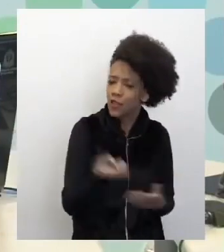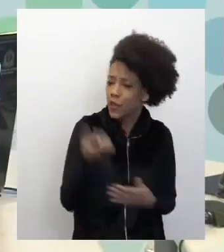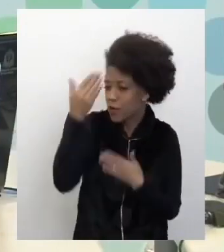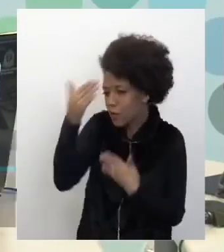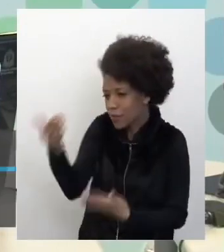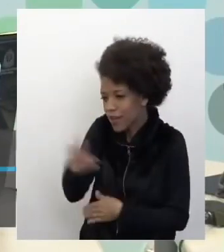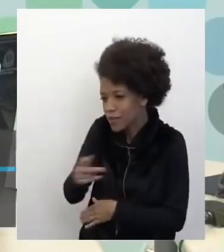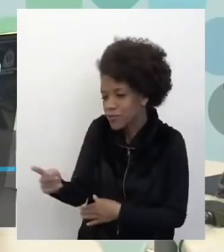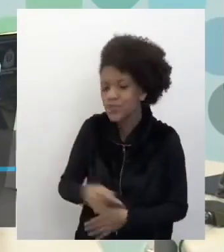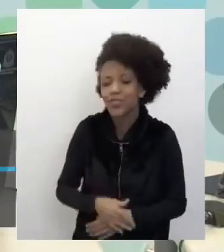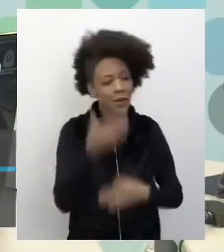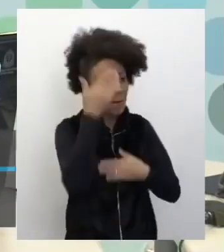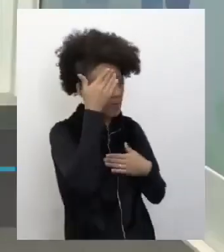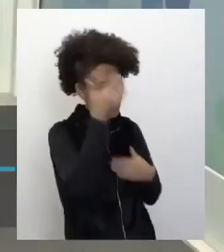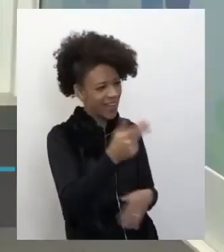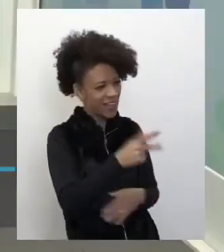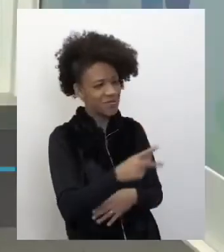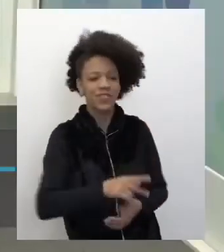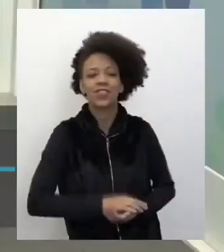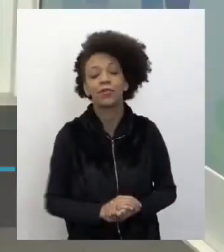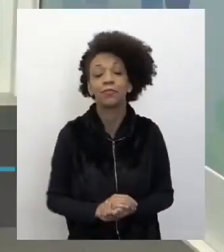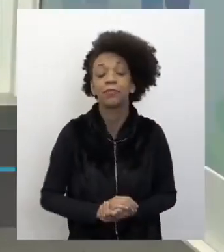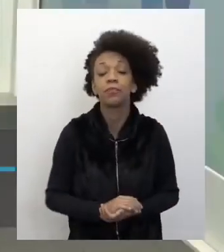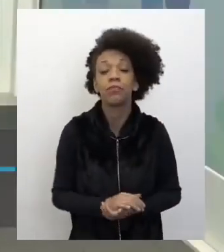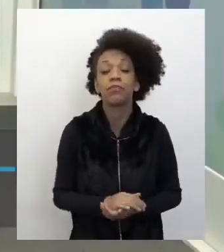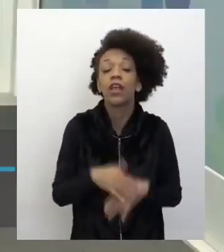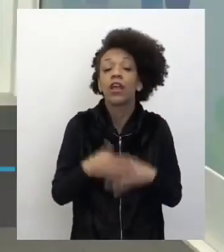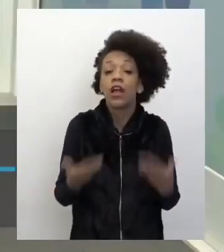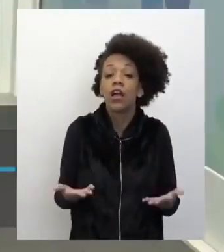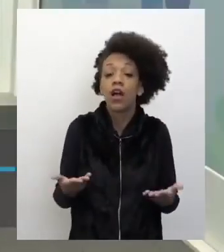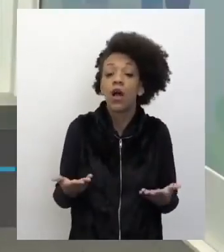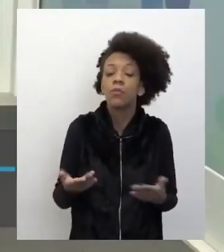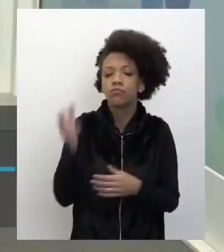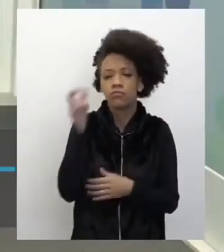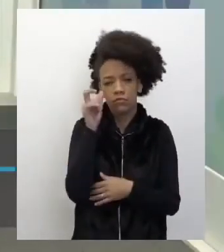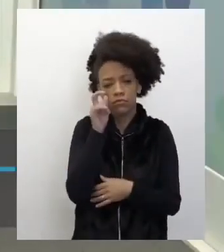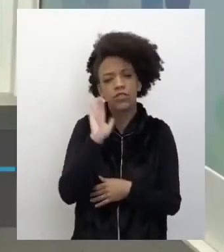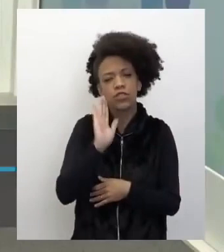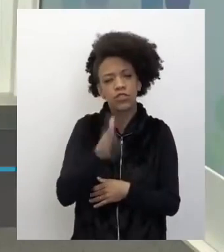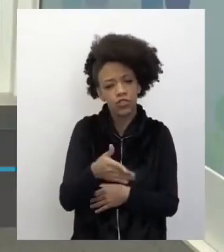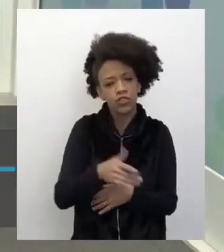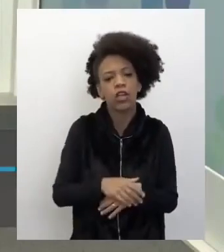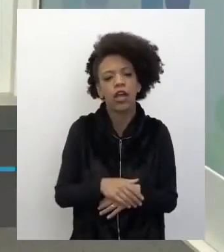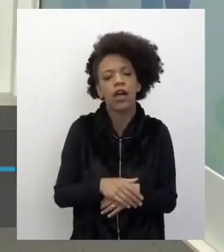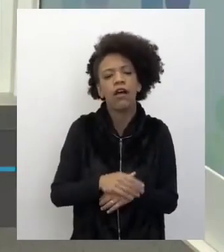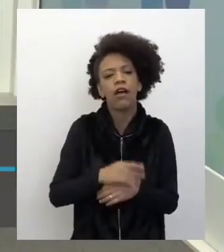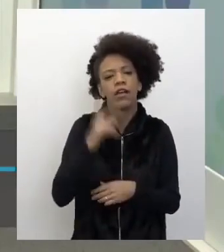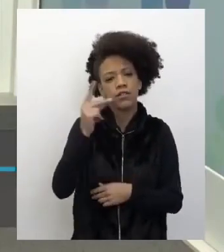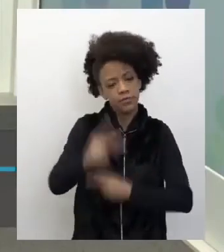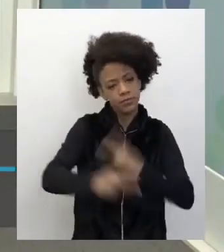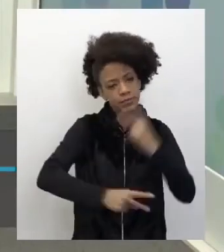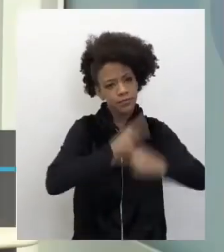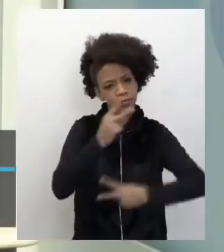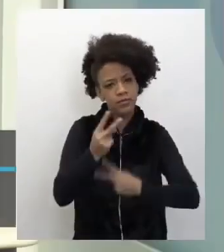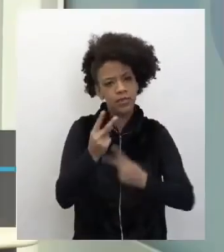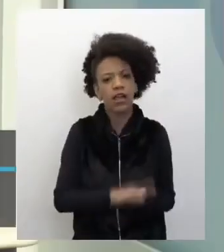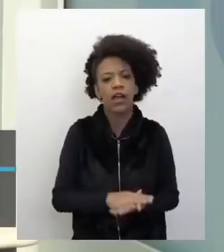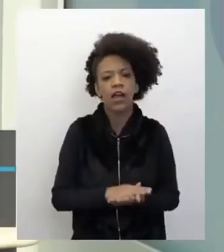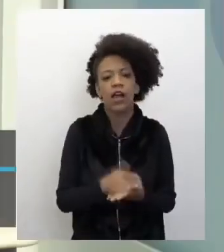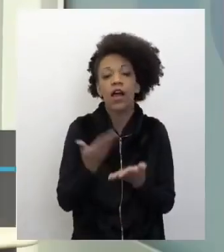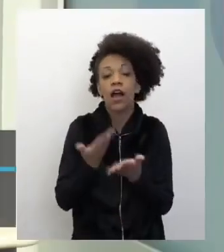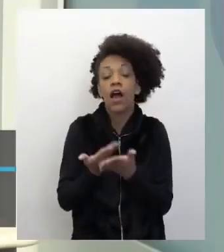professora. Obrigada, professora Milene. Como vocês já nos acompanham, né, durante esse bimestre, nós chegamos hoje à